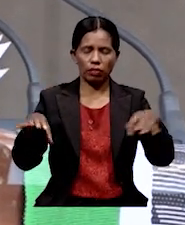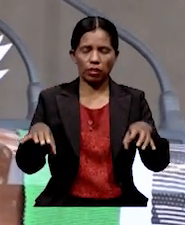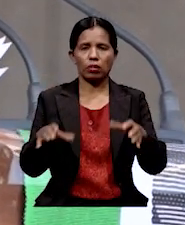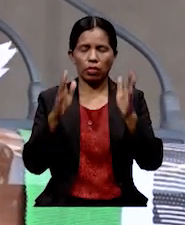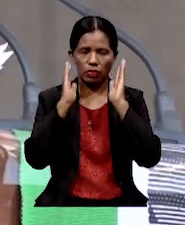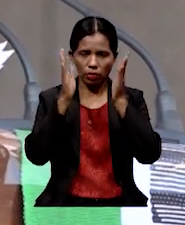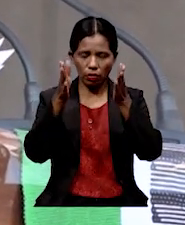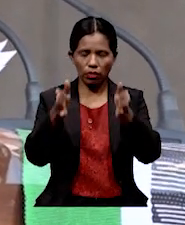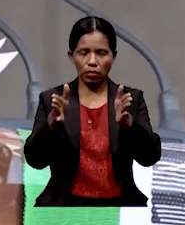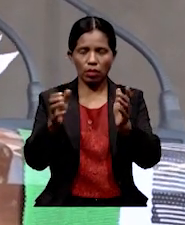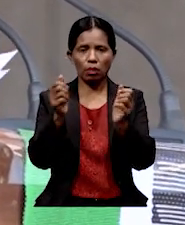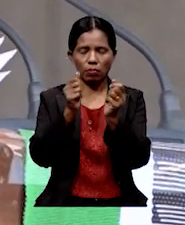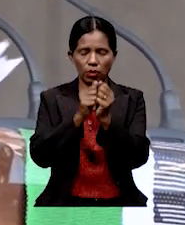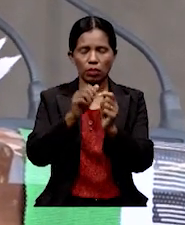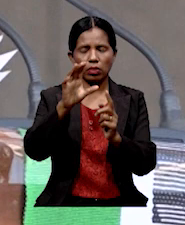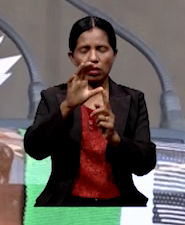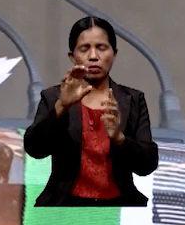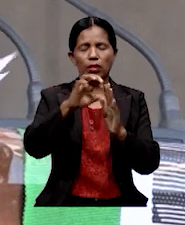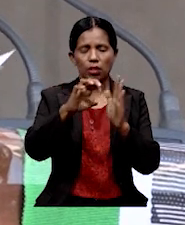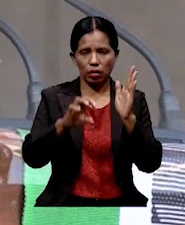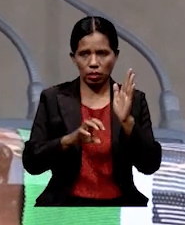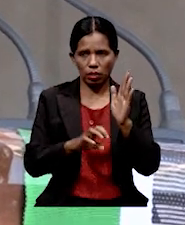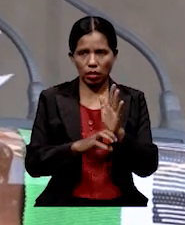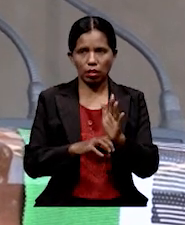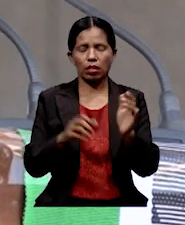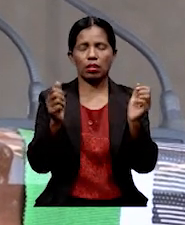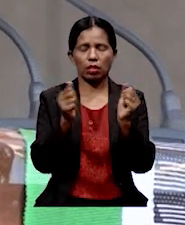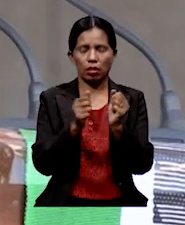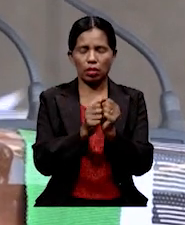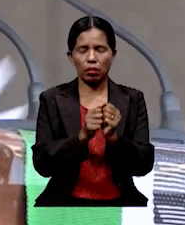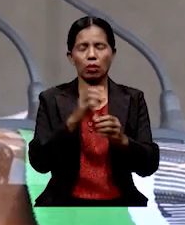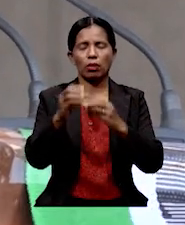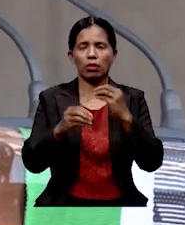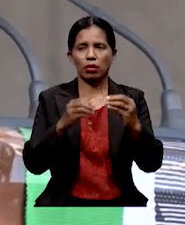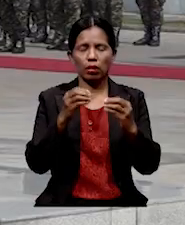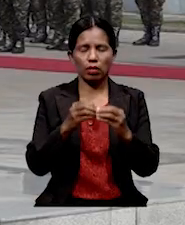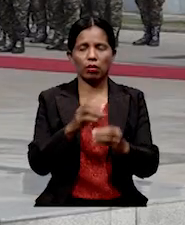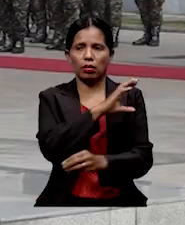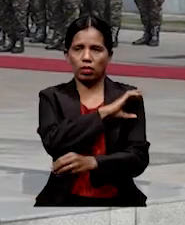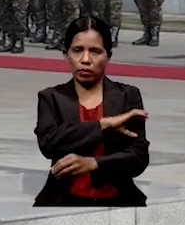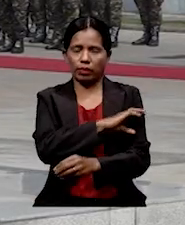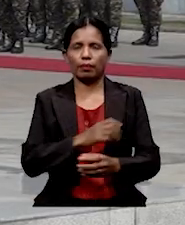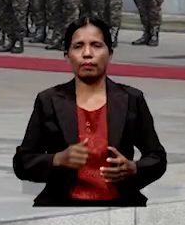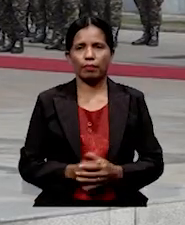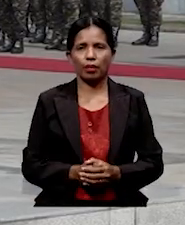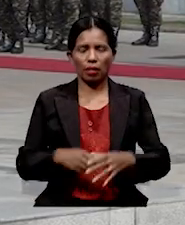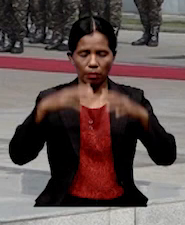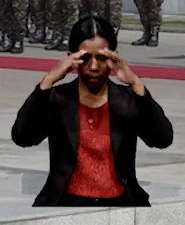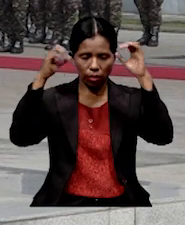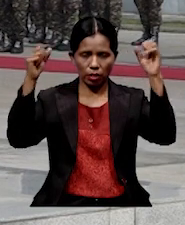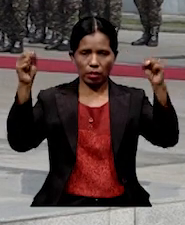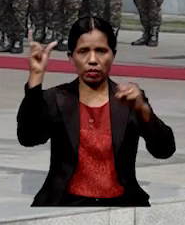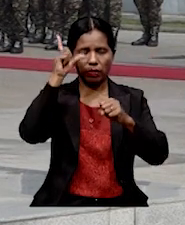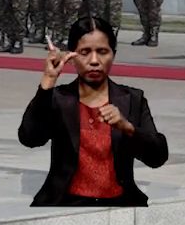chefe do Estado-Maior-General, e que por isso, muito brevemente, terei a honra de os nomear. Presidente República